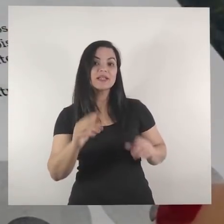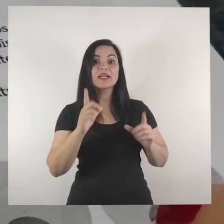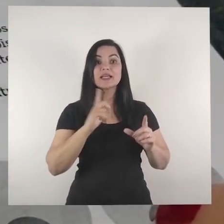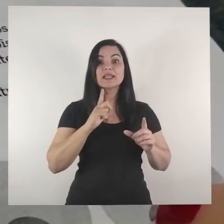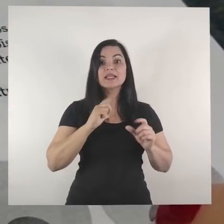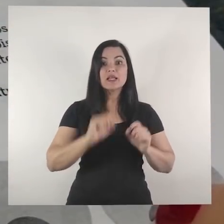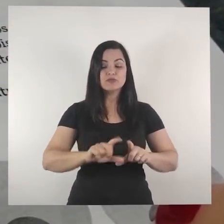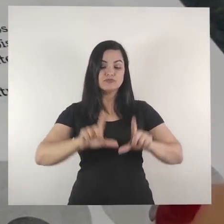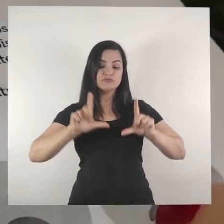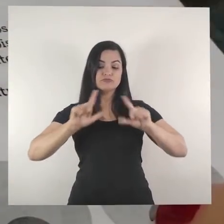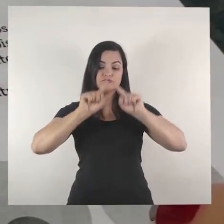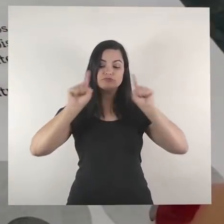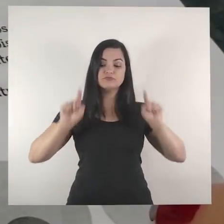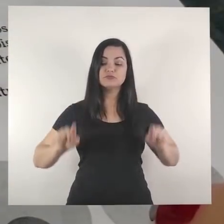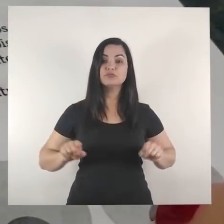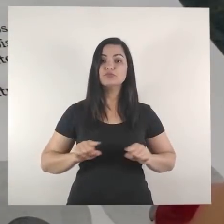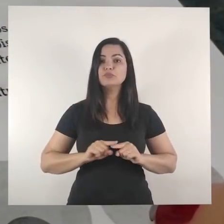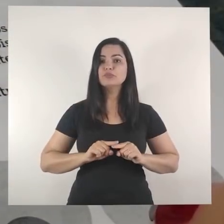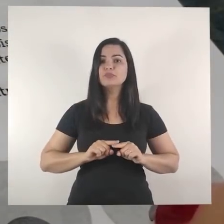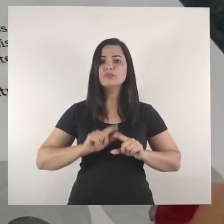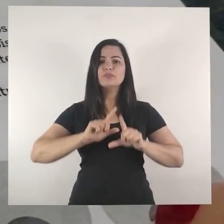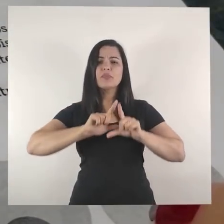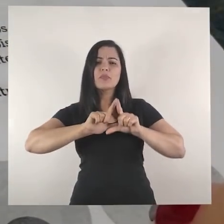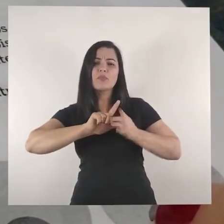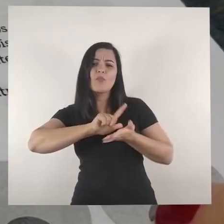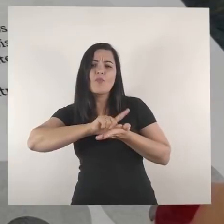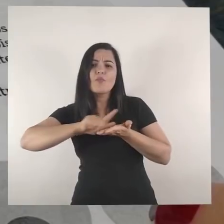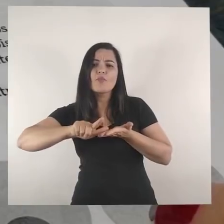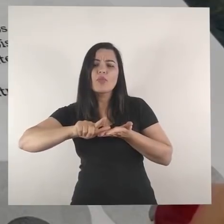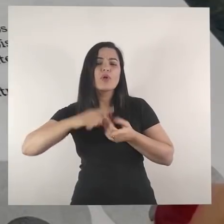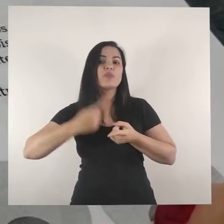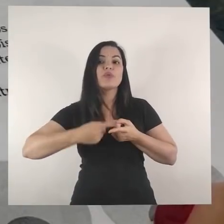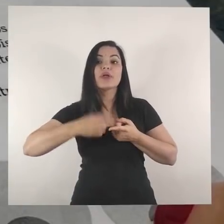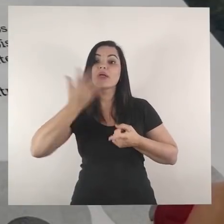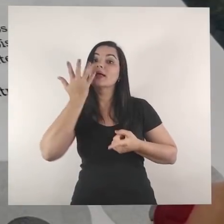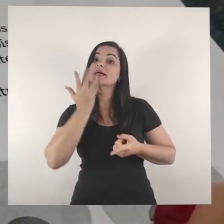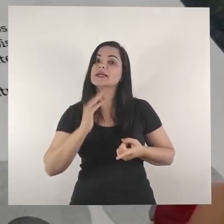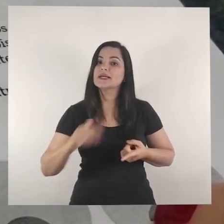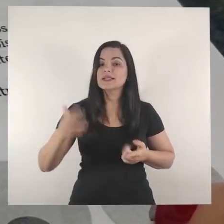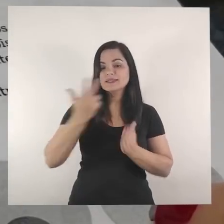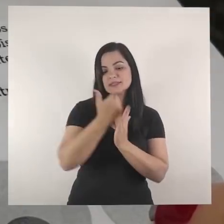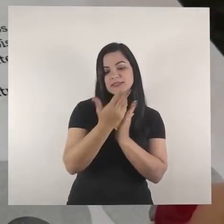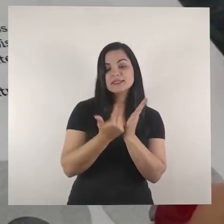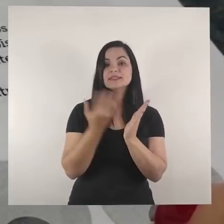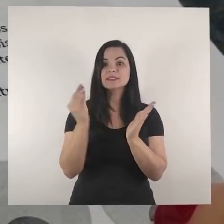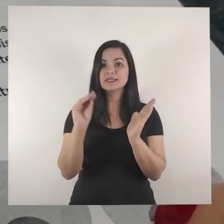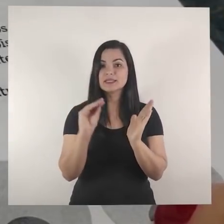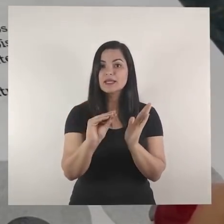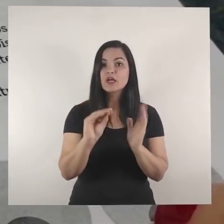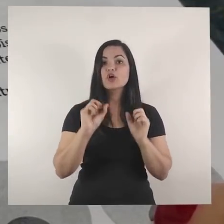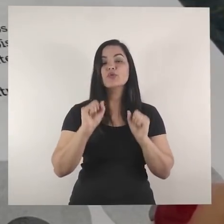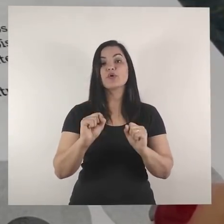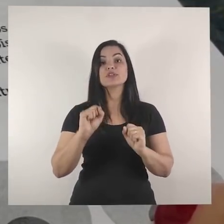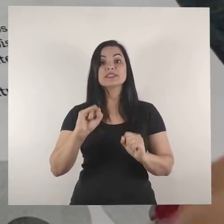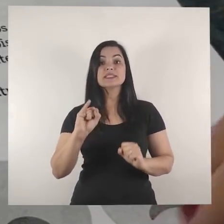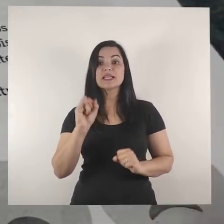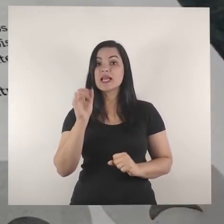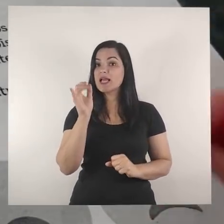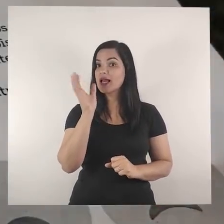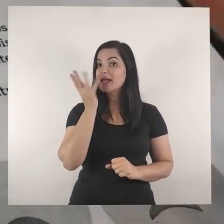uma sugestão. A criança pode desenhar aqui, mas o mais correto é que, quanto menor a